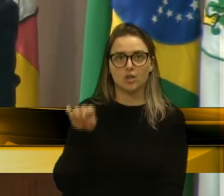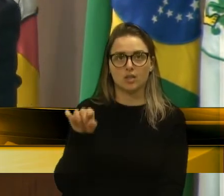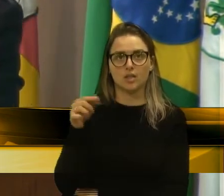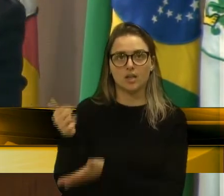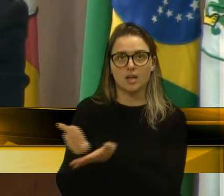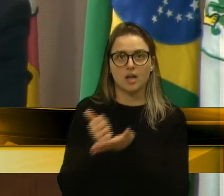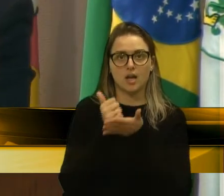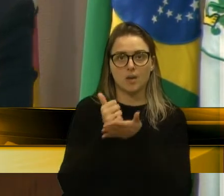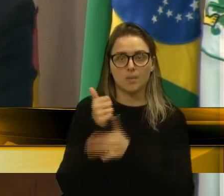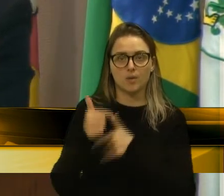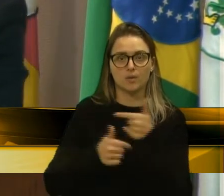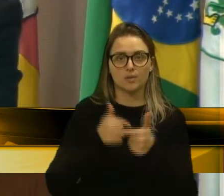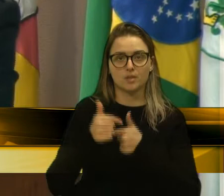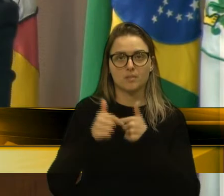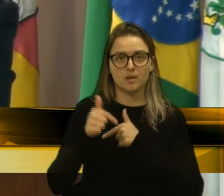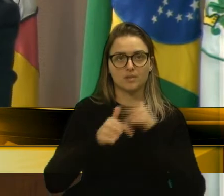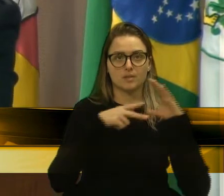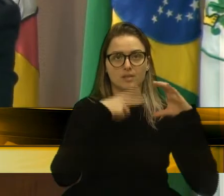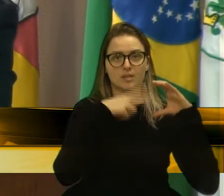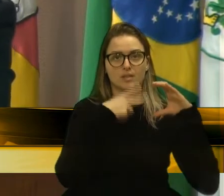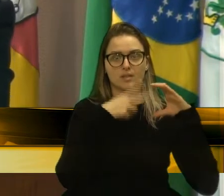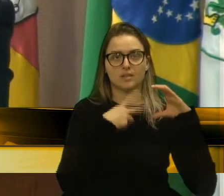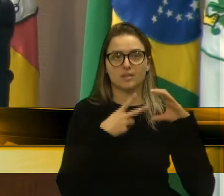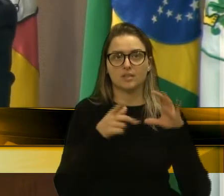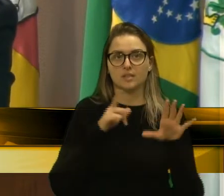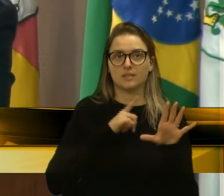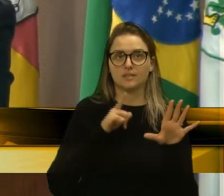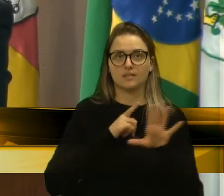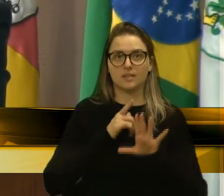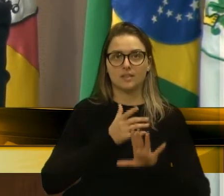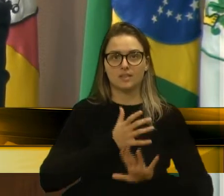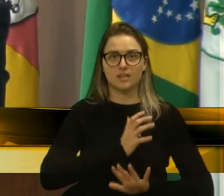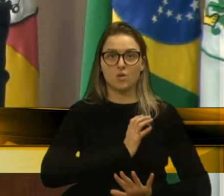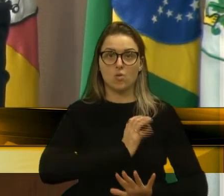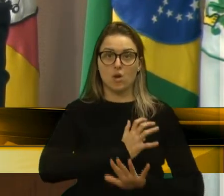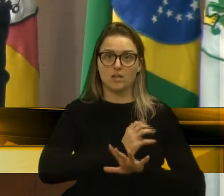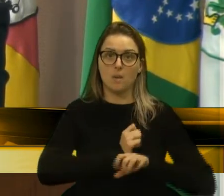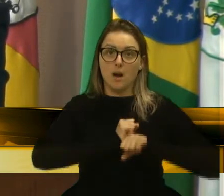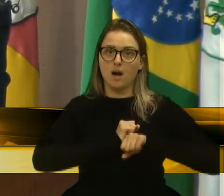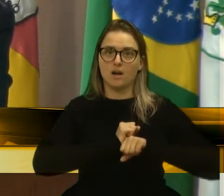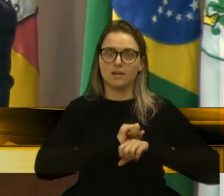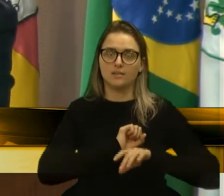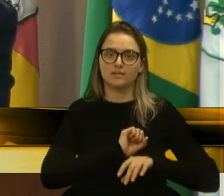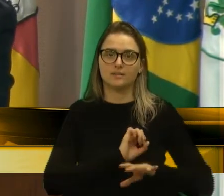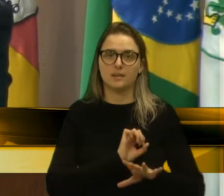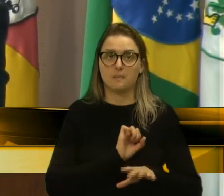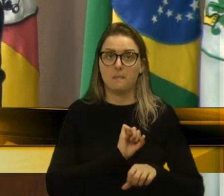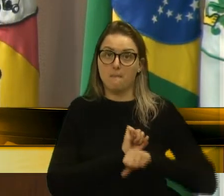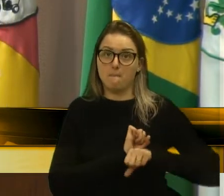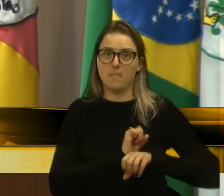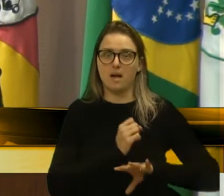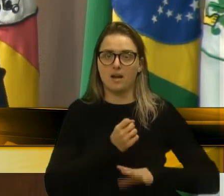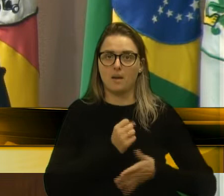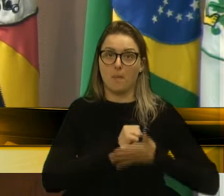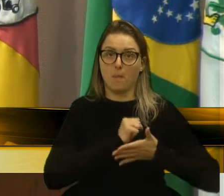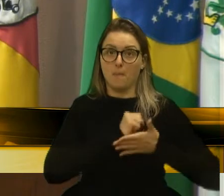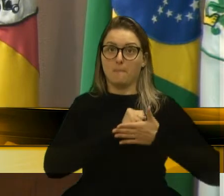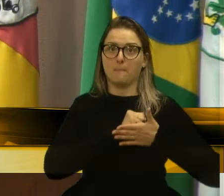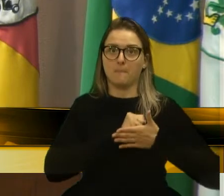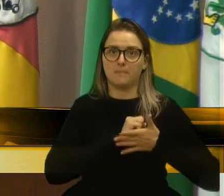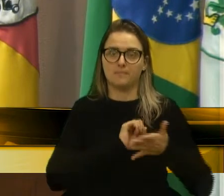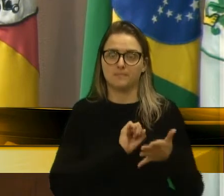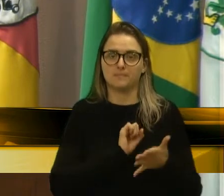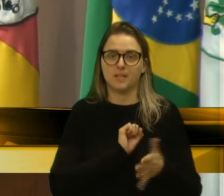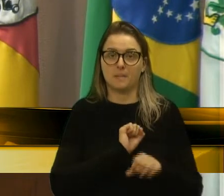colaborando aqui com os trabalhos na Câmara, vai dar um ataque cardíaco, né? Vai dar um ataque cardíaco num aí